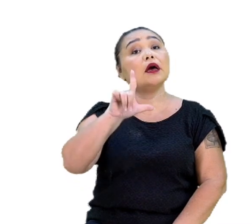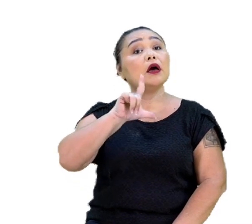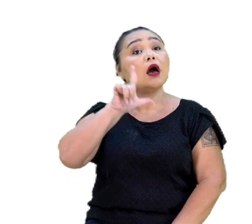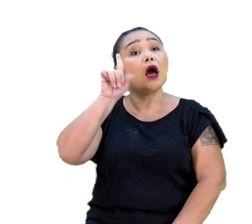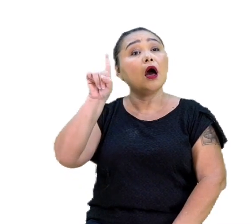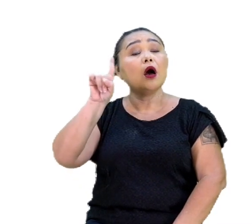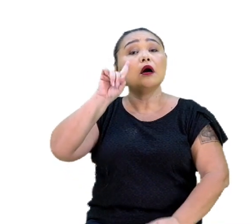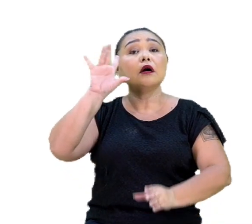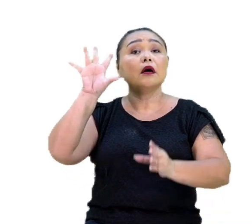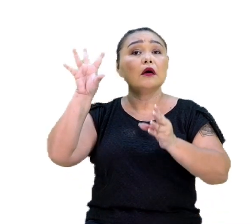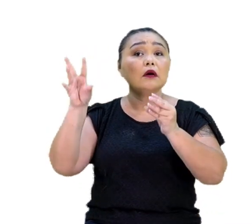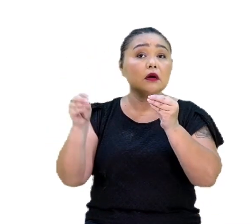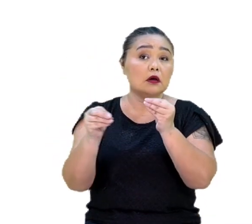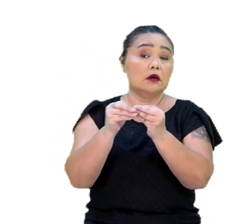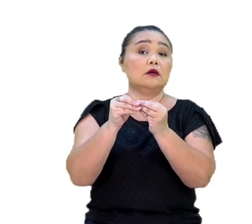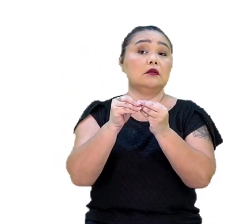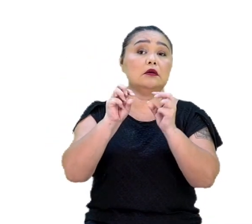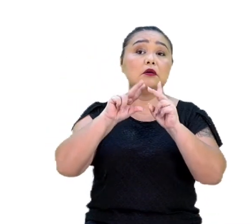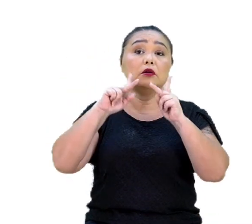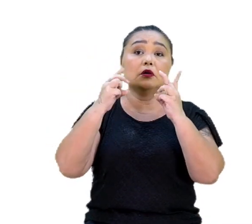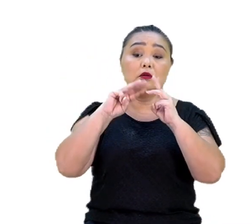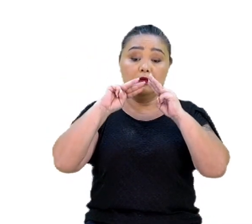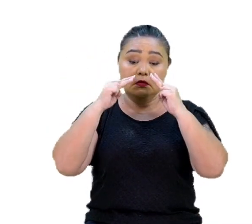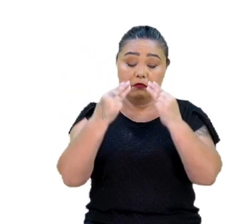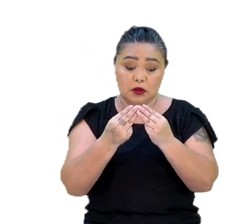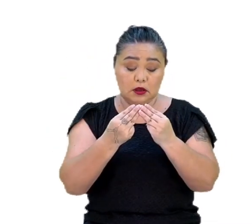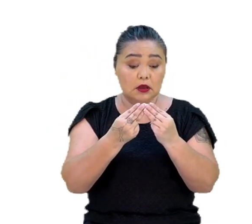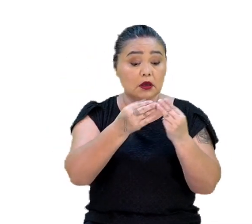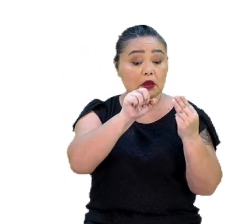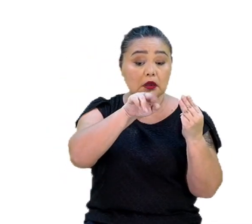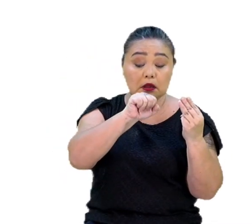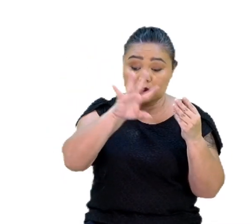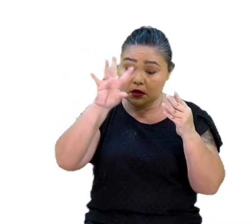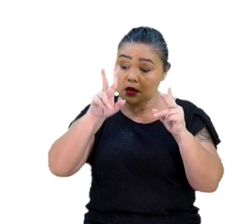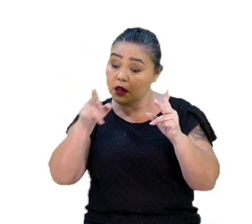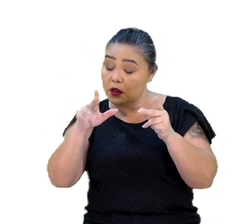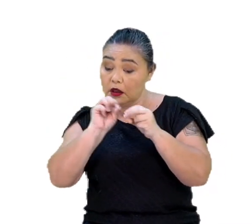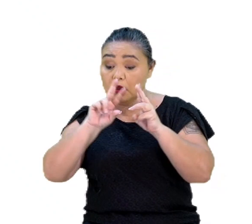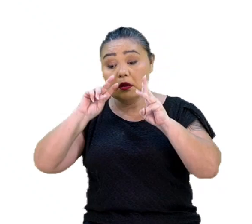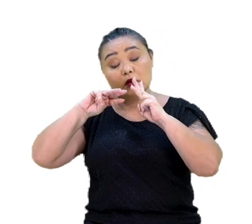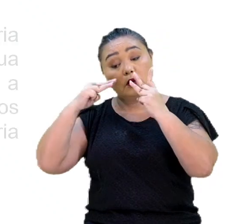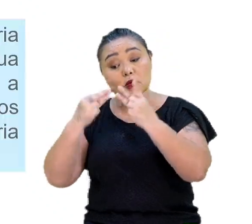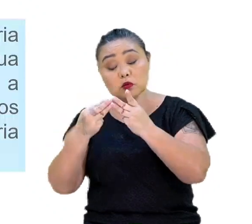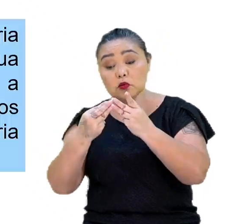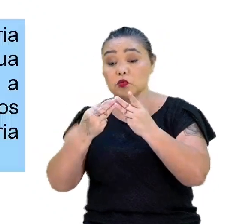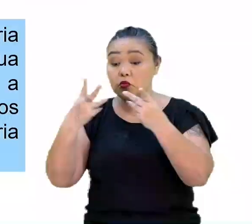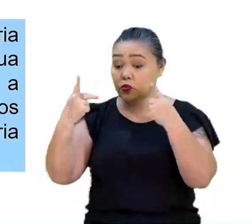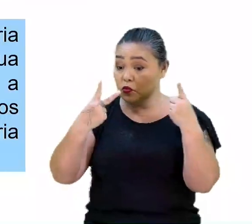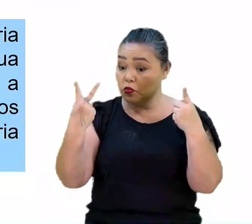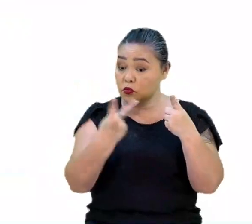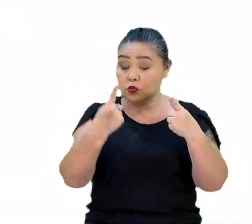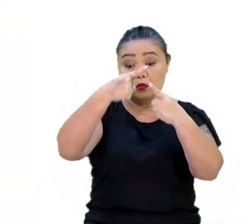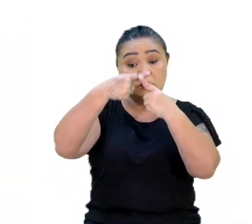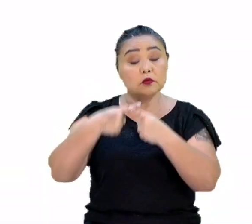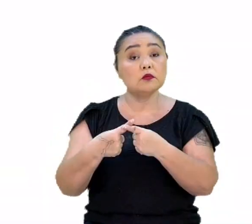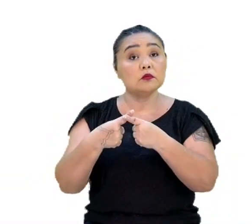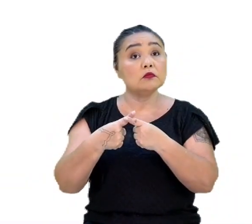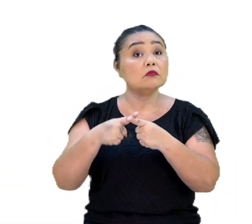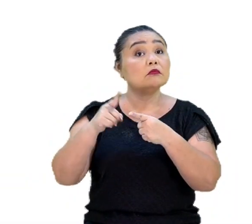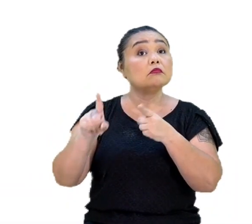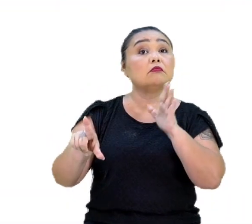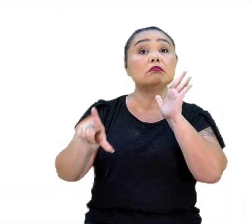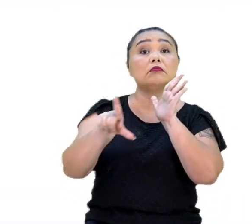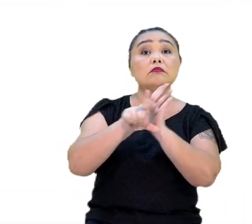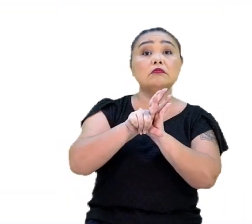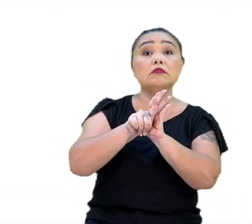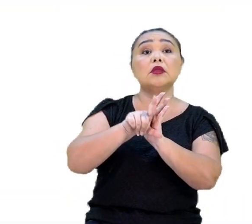soma da massa dos reagentes tem que ser igual à soma das massas do produto. E a lei de